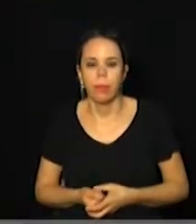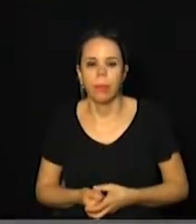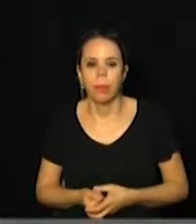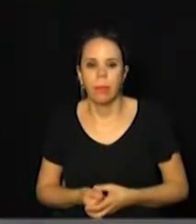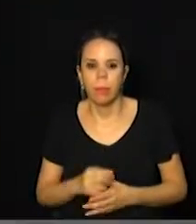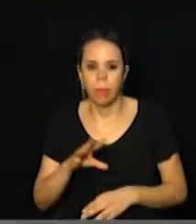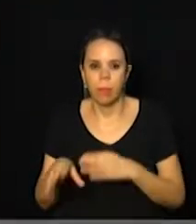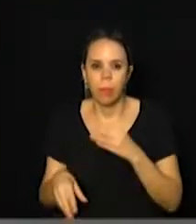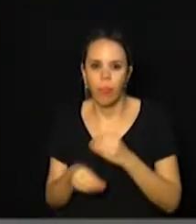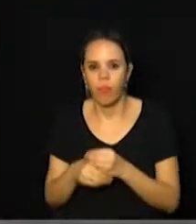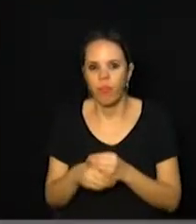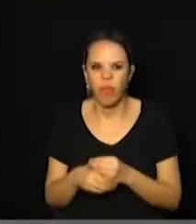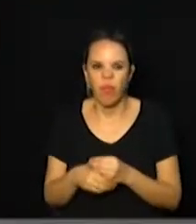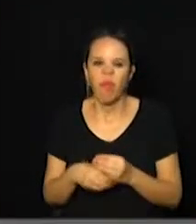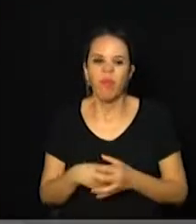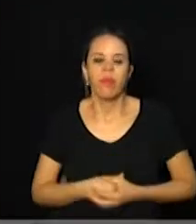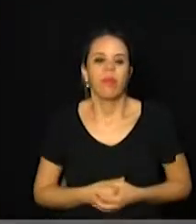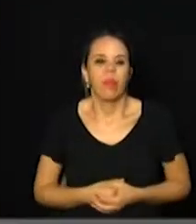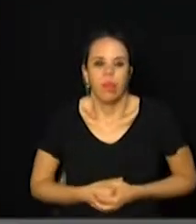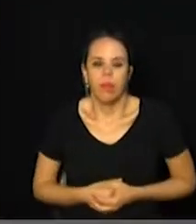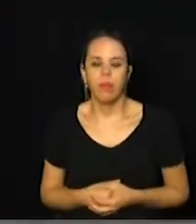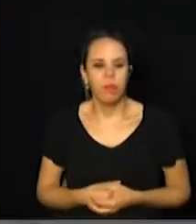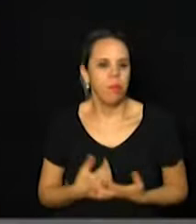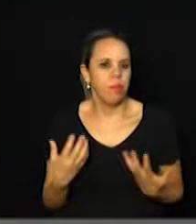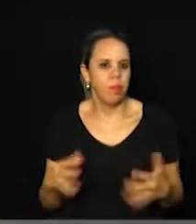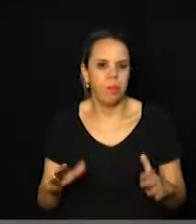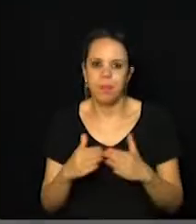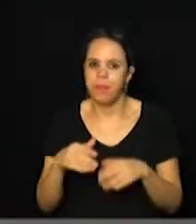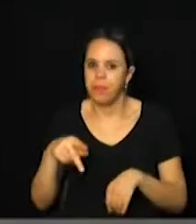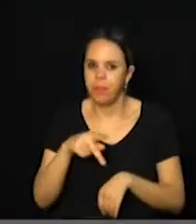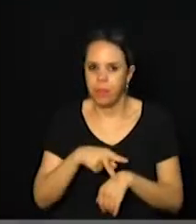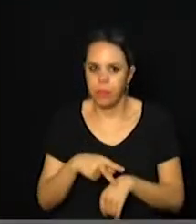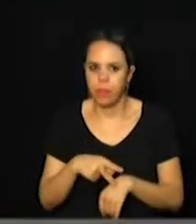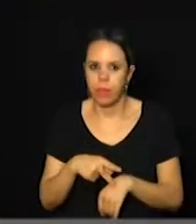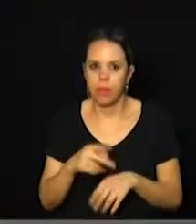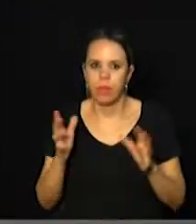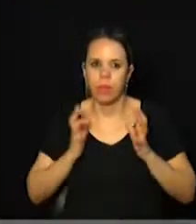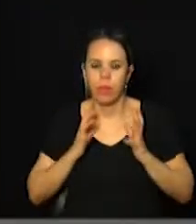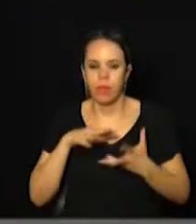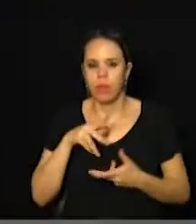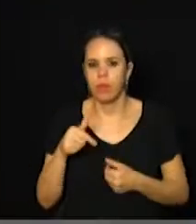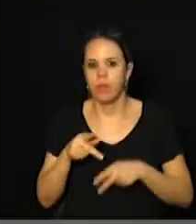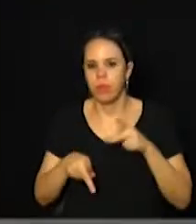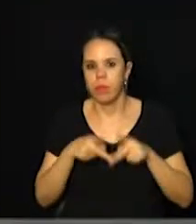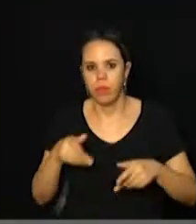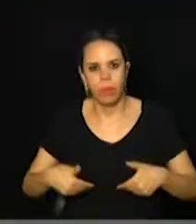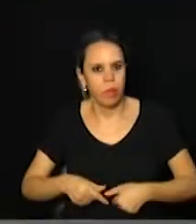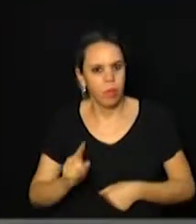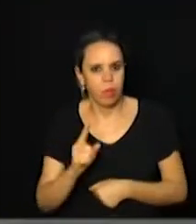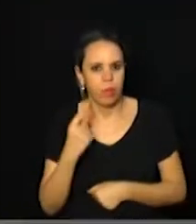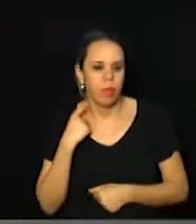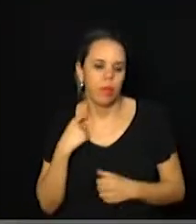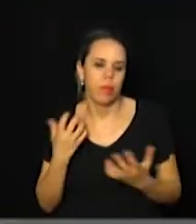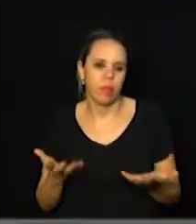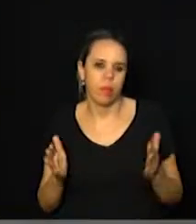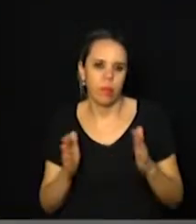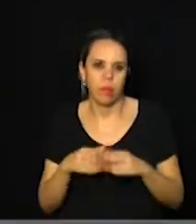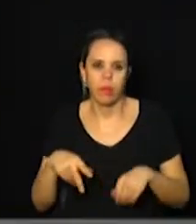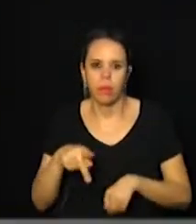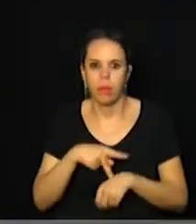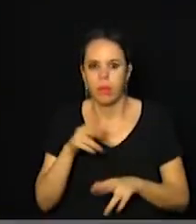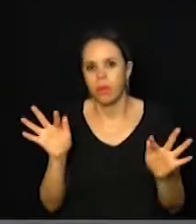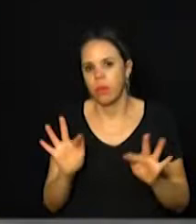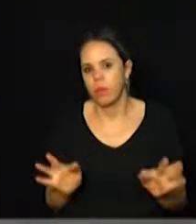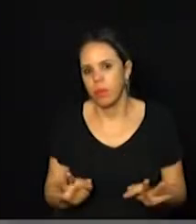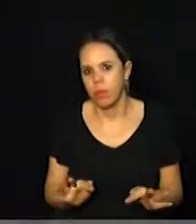inclua que inclui eu mas eu não quero morar no país mais rico do mundo com o povo passando fome não quero morar num país onde o povo